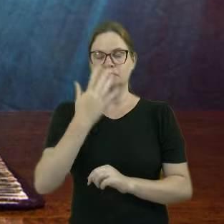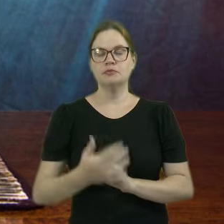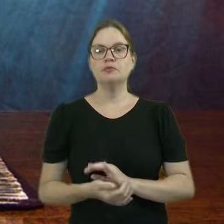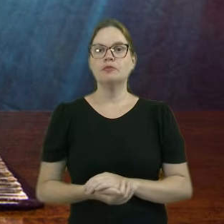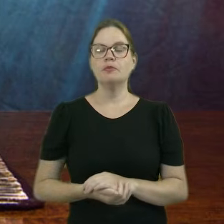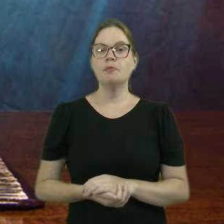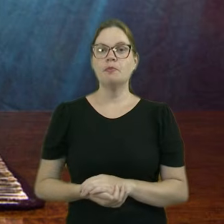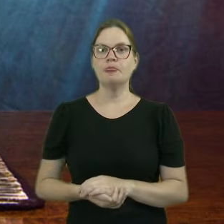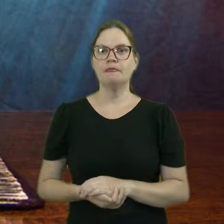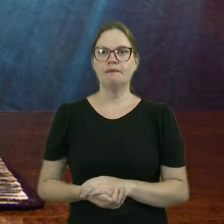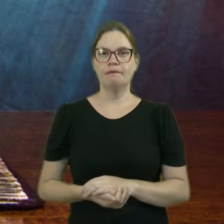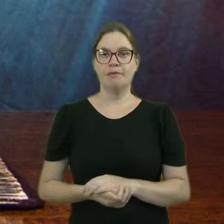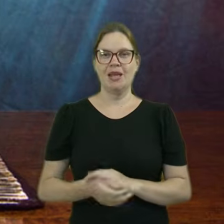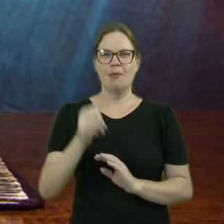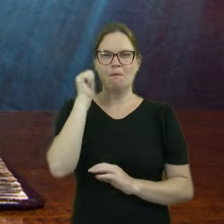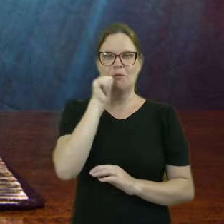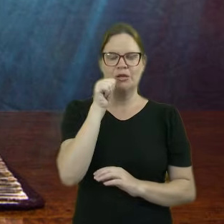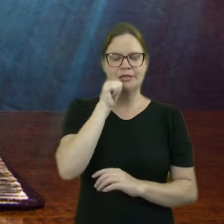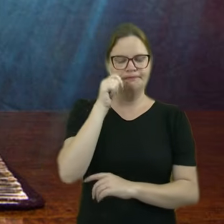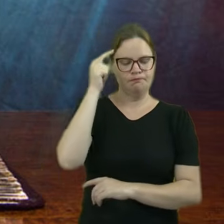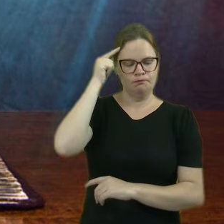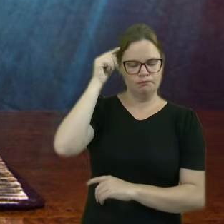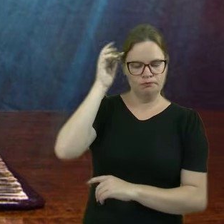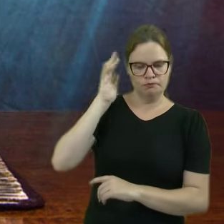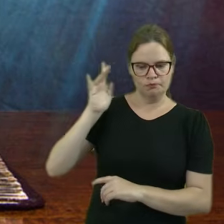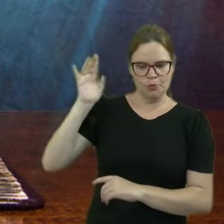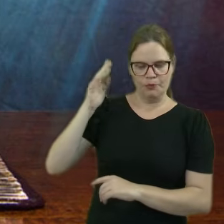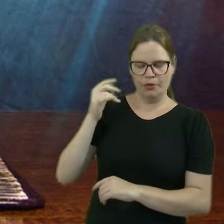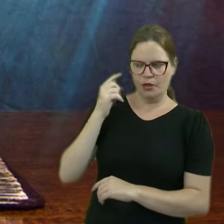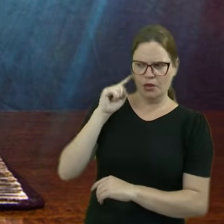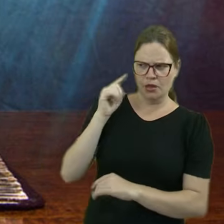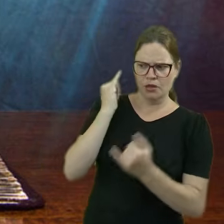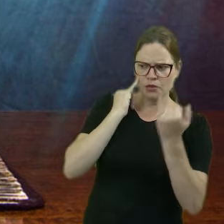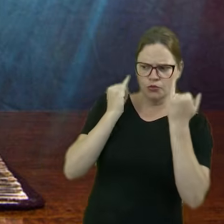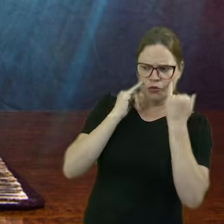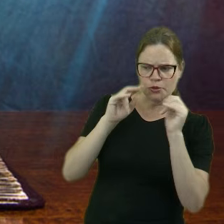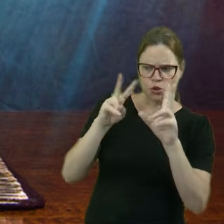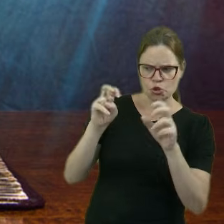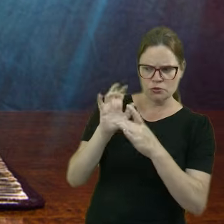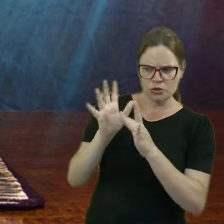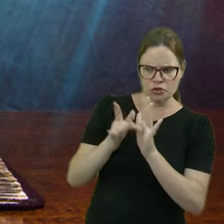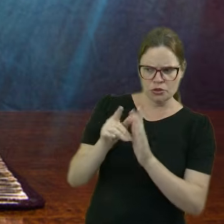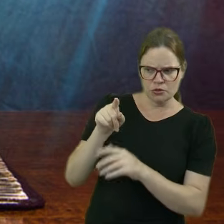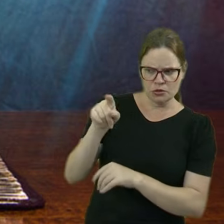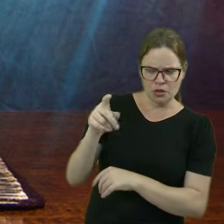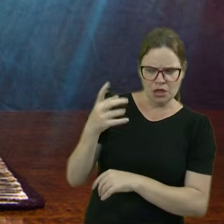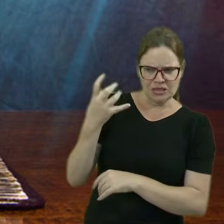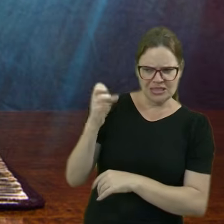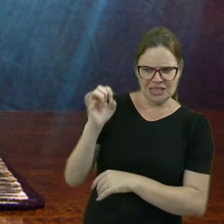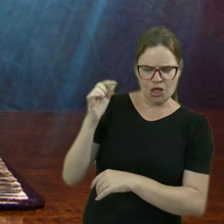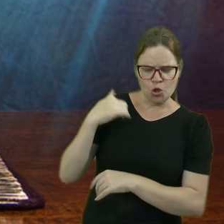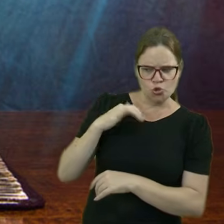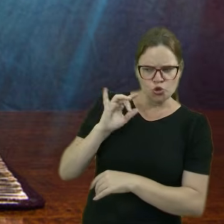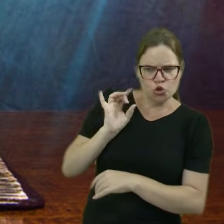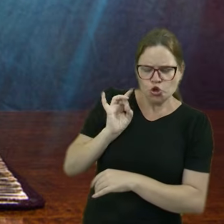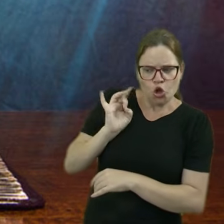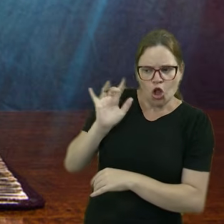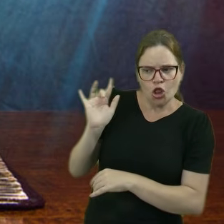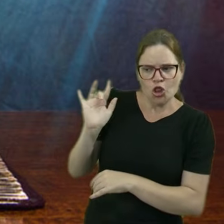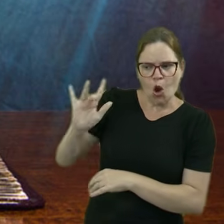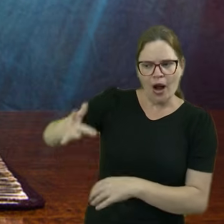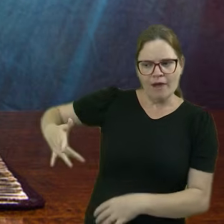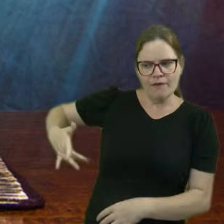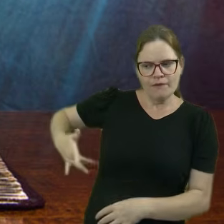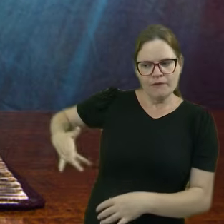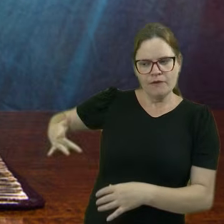porque dizia: se tão somente tocar nas suas vestes,